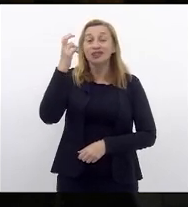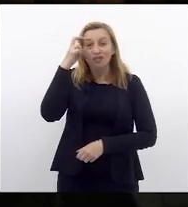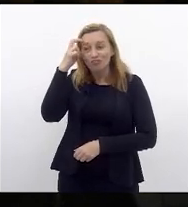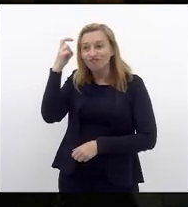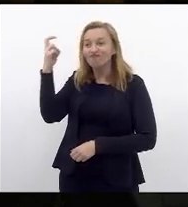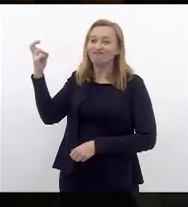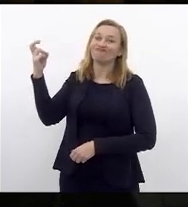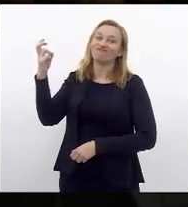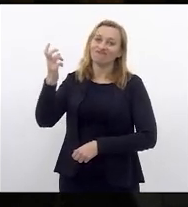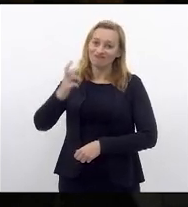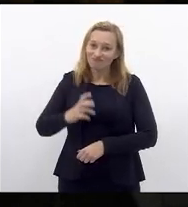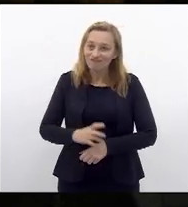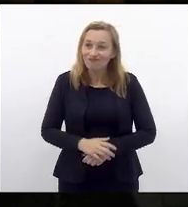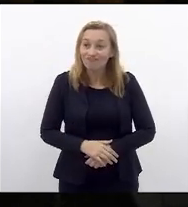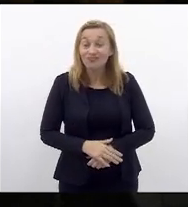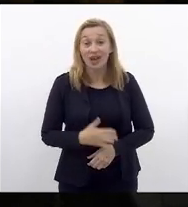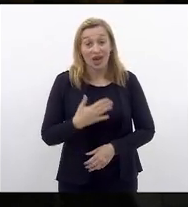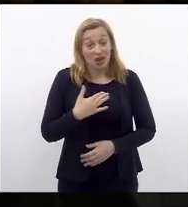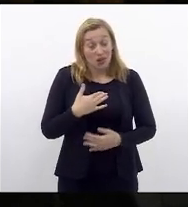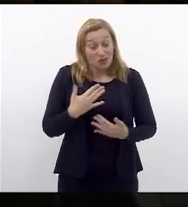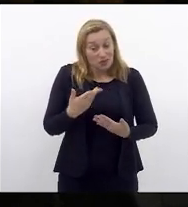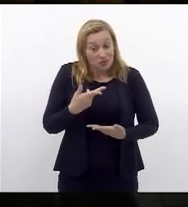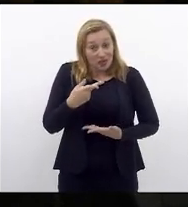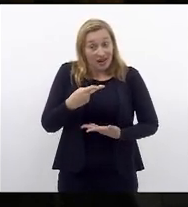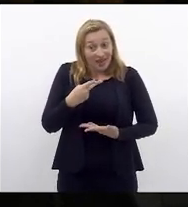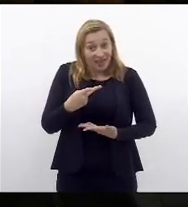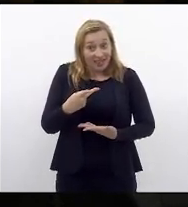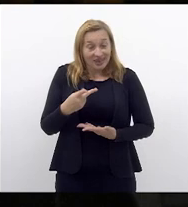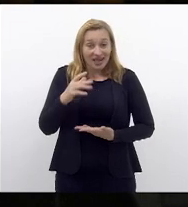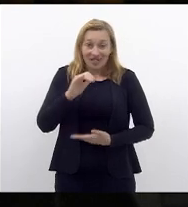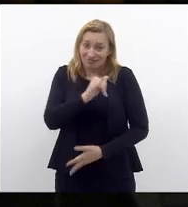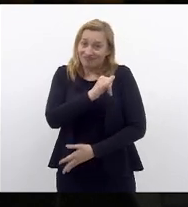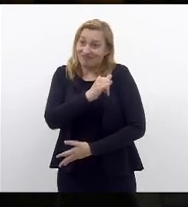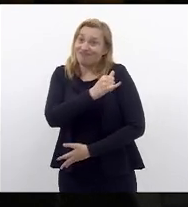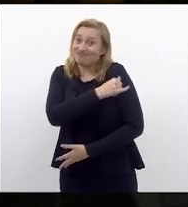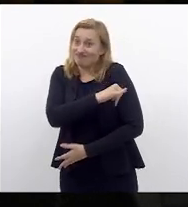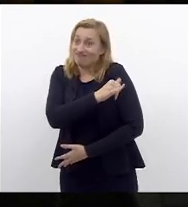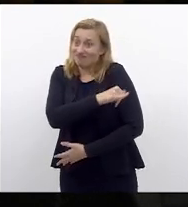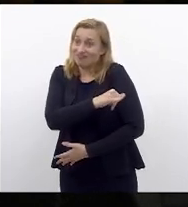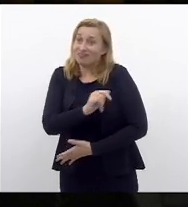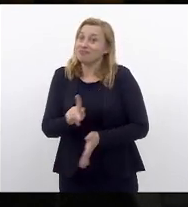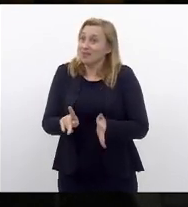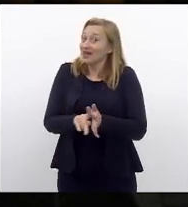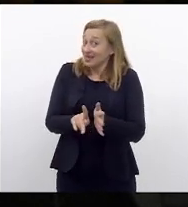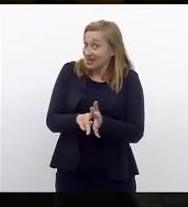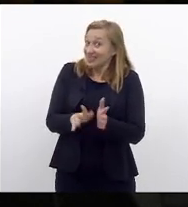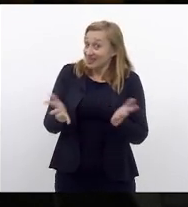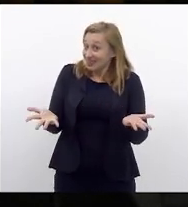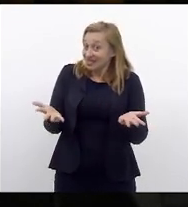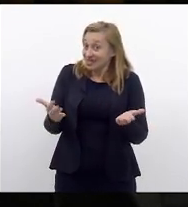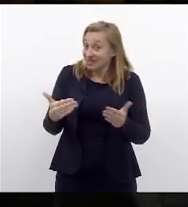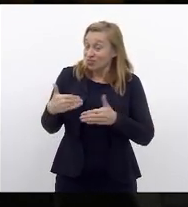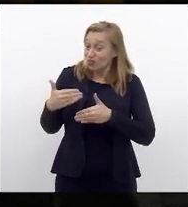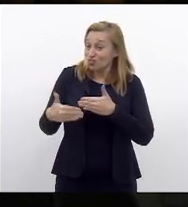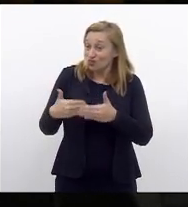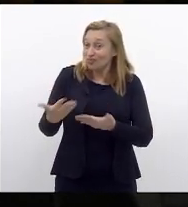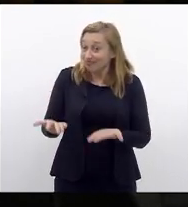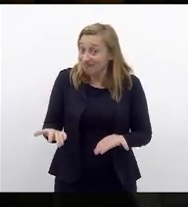cultura, aí eu vou me permitir, carioca, porque transcendem a